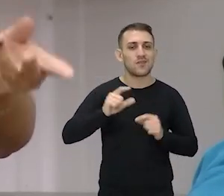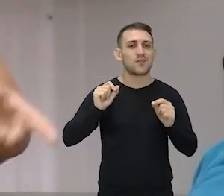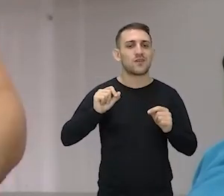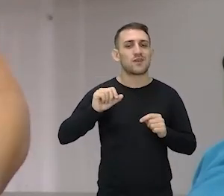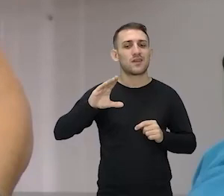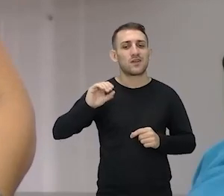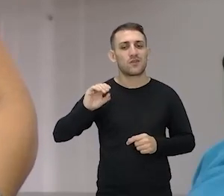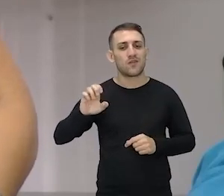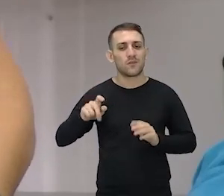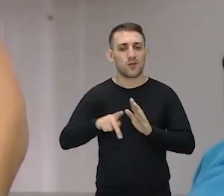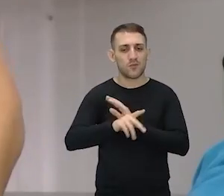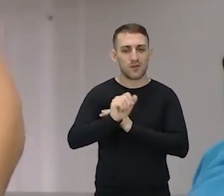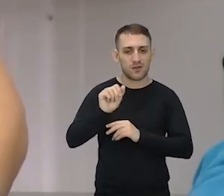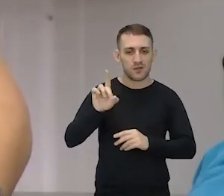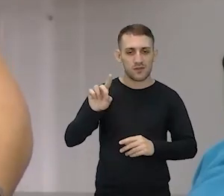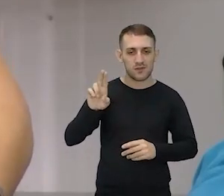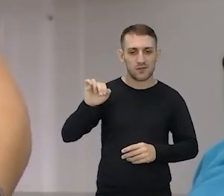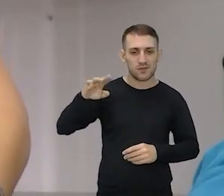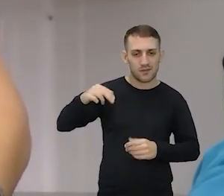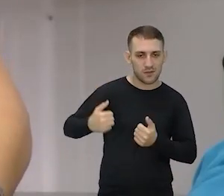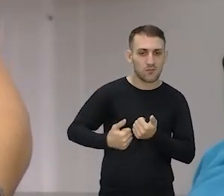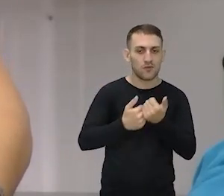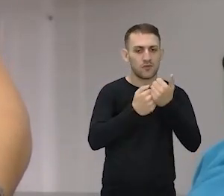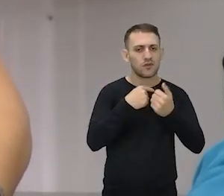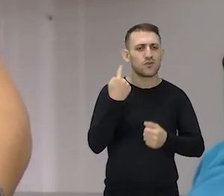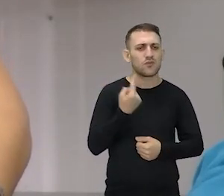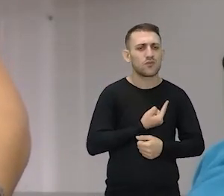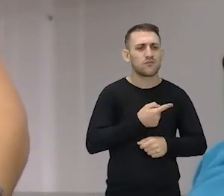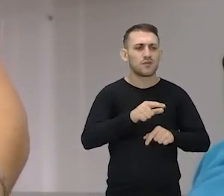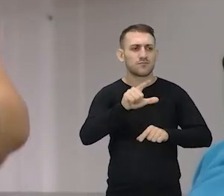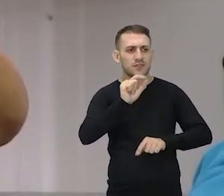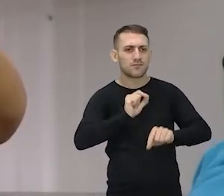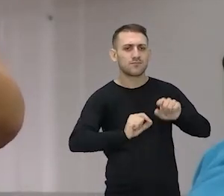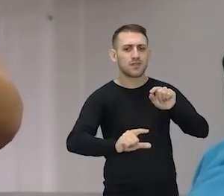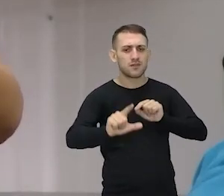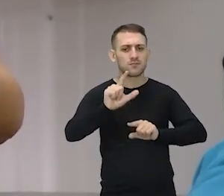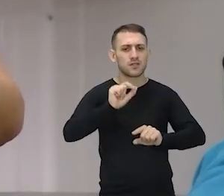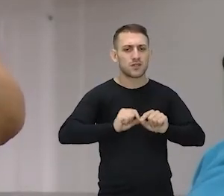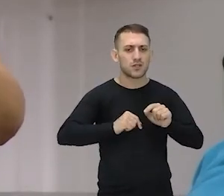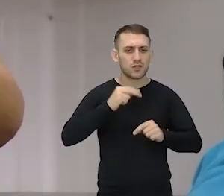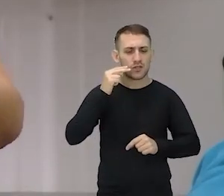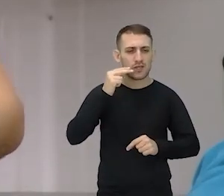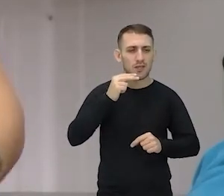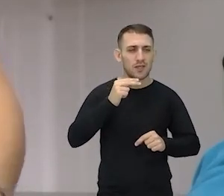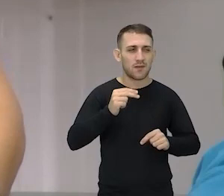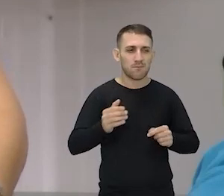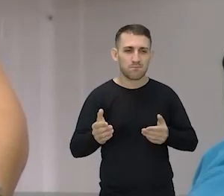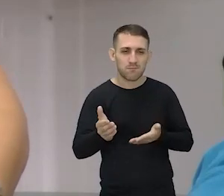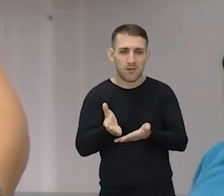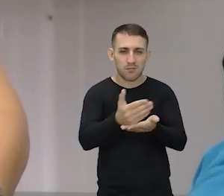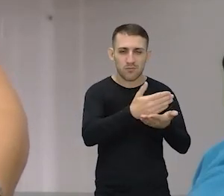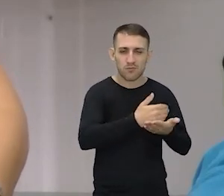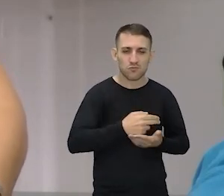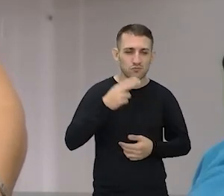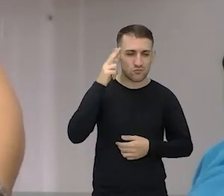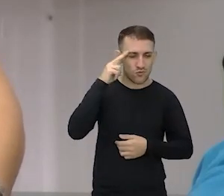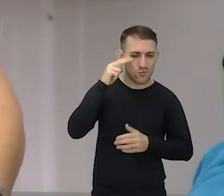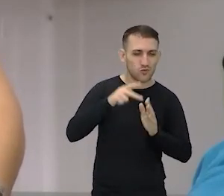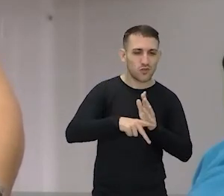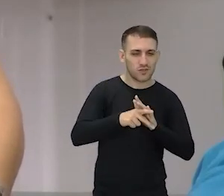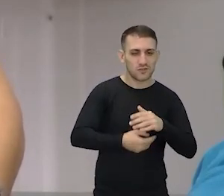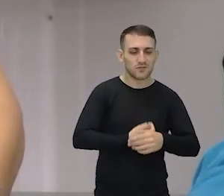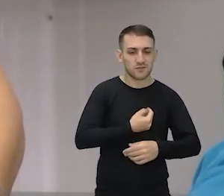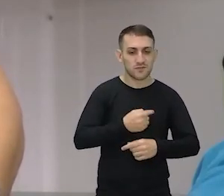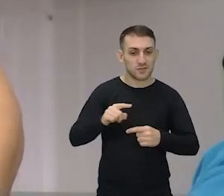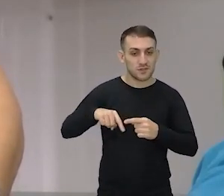né? A Adriana, e a gente foi coletando os sonhos deles, os projetos de vida, e depois